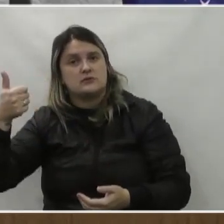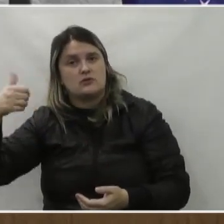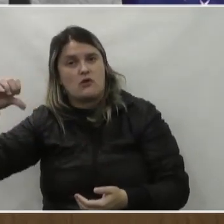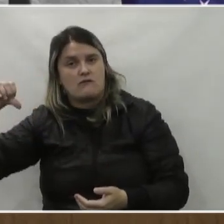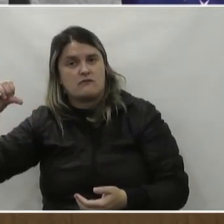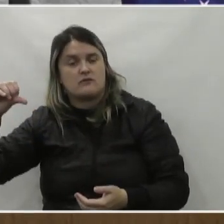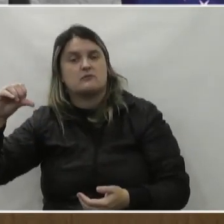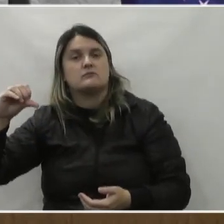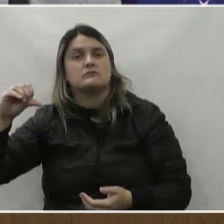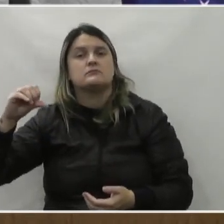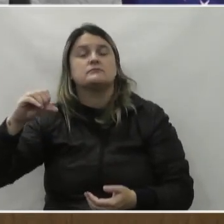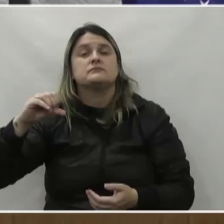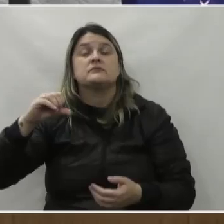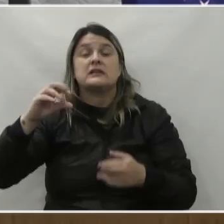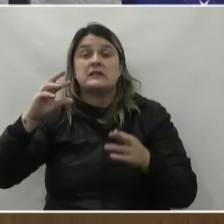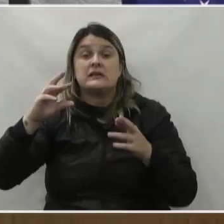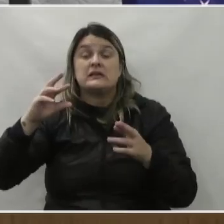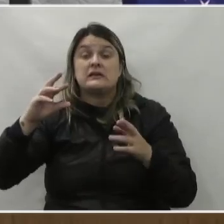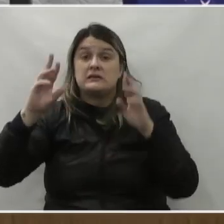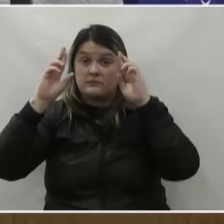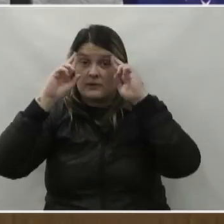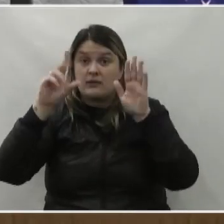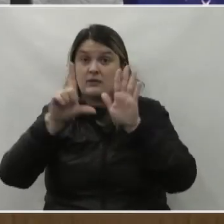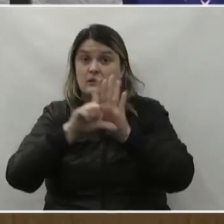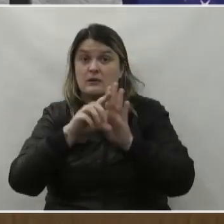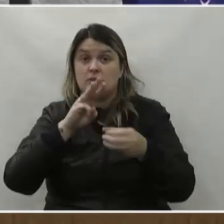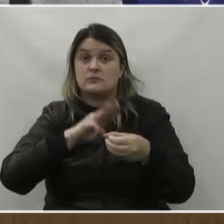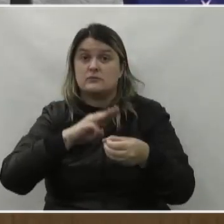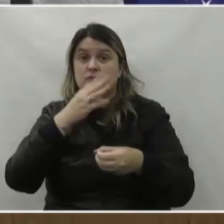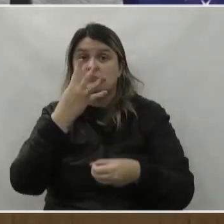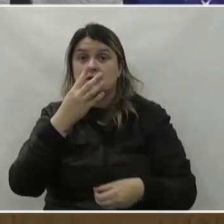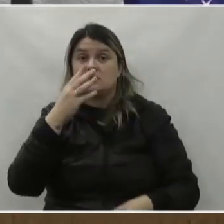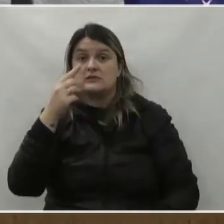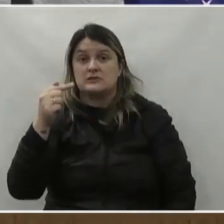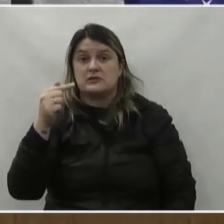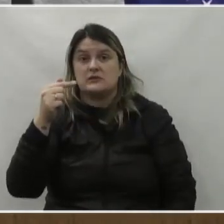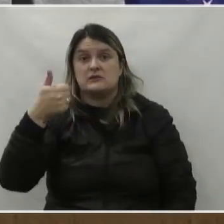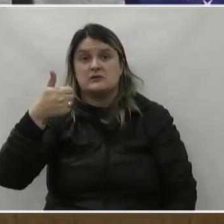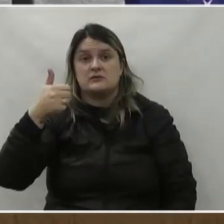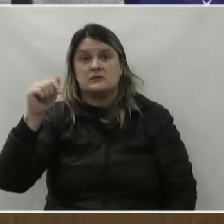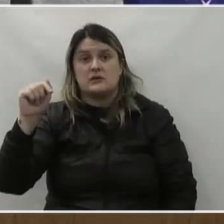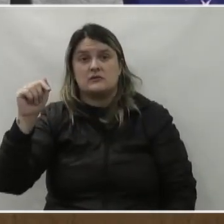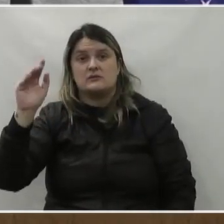02/2019, nos termos da Lei Municipal número